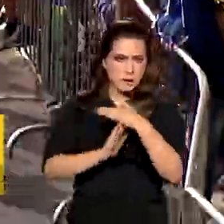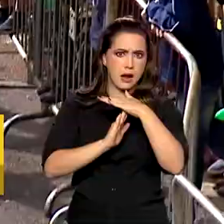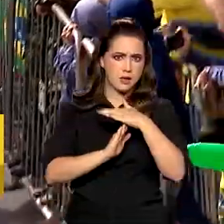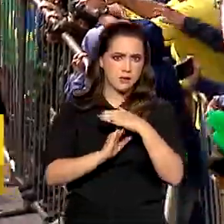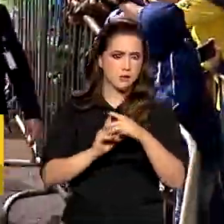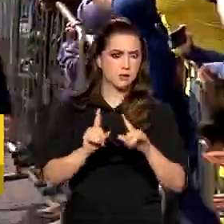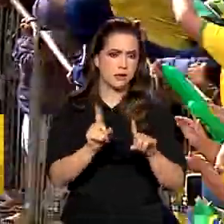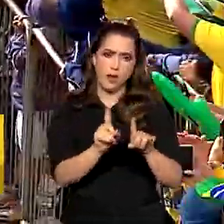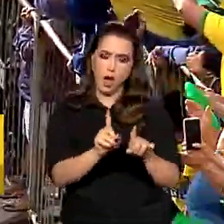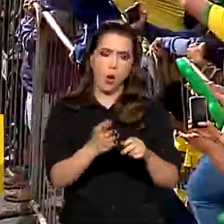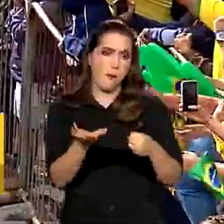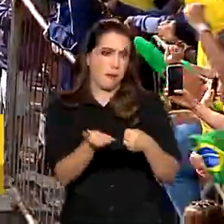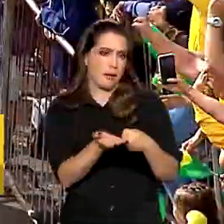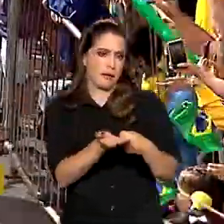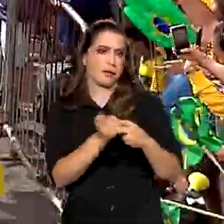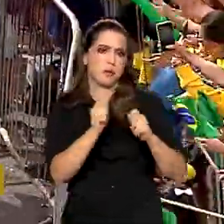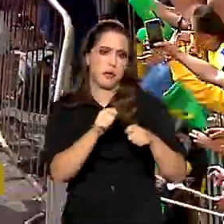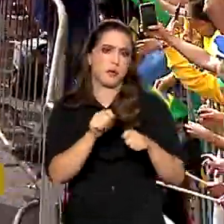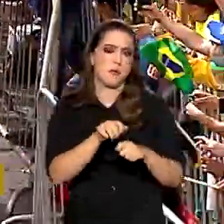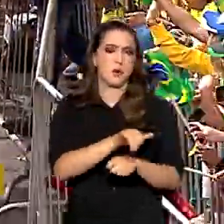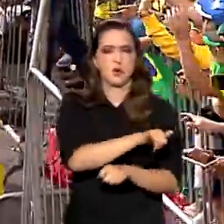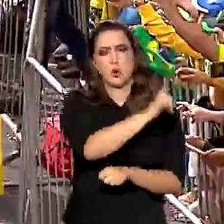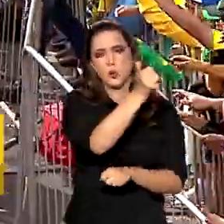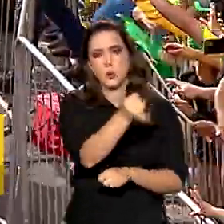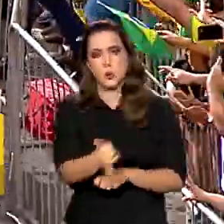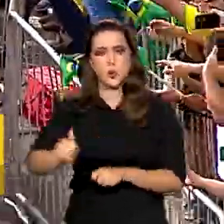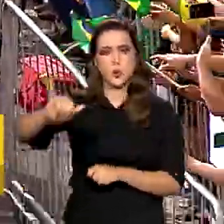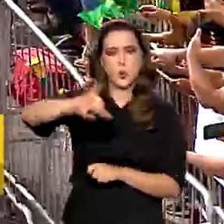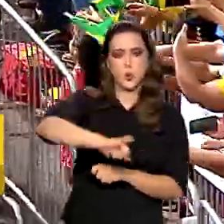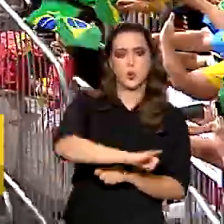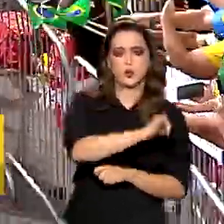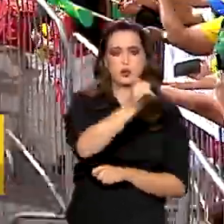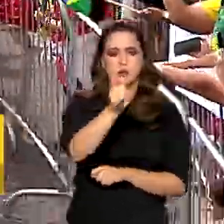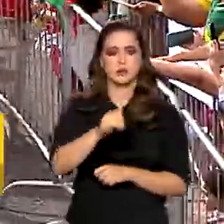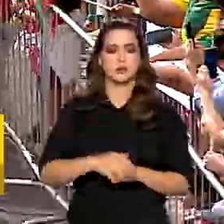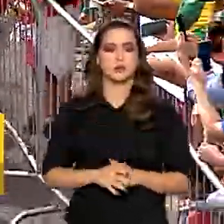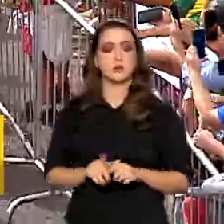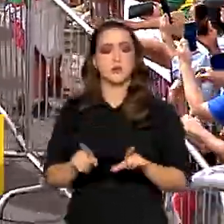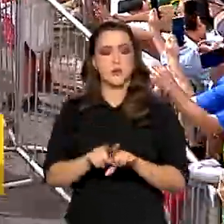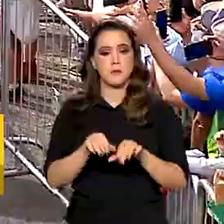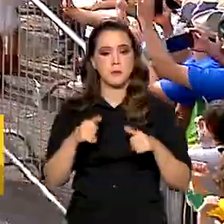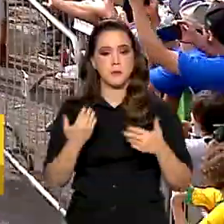velocidade média para que eles possam realizar esse efeito da escrita. É, né, uma programação.